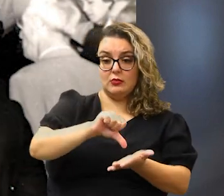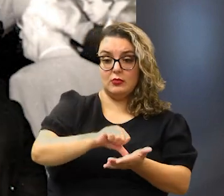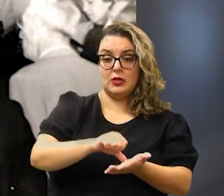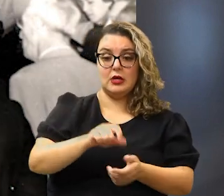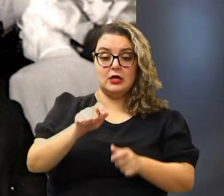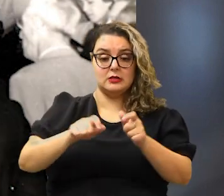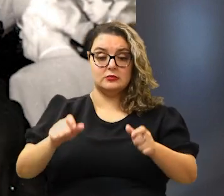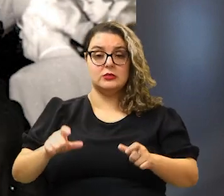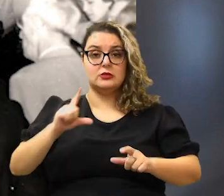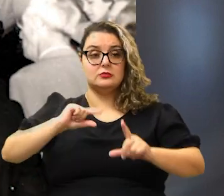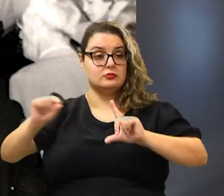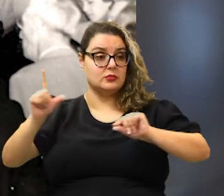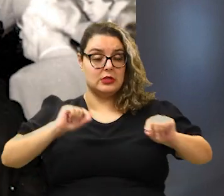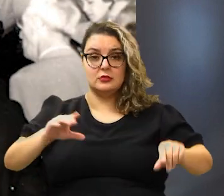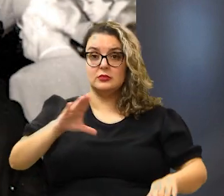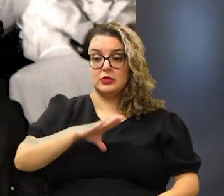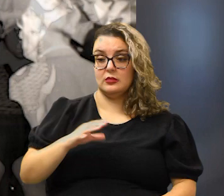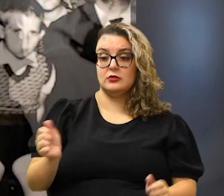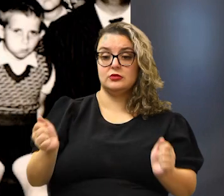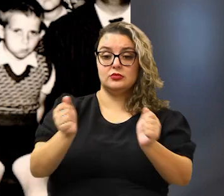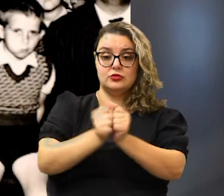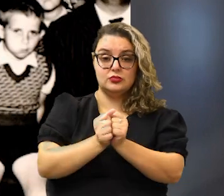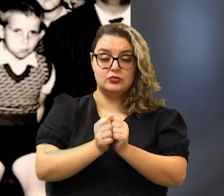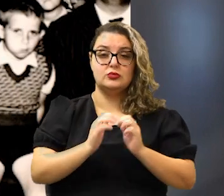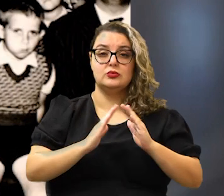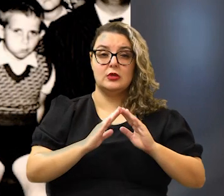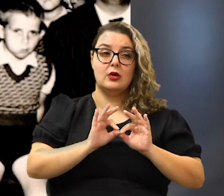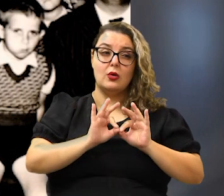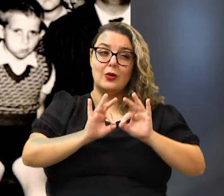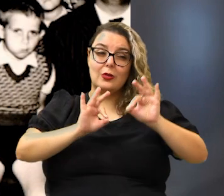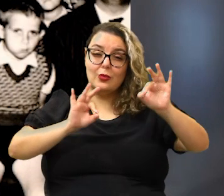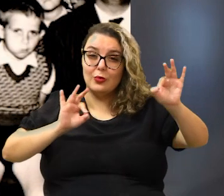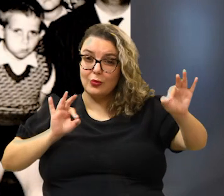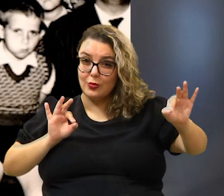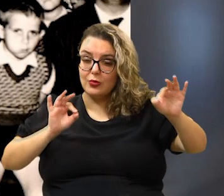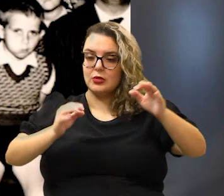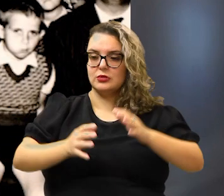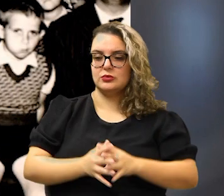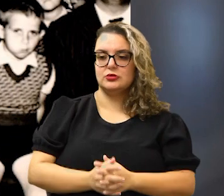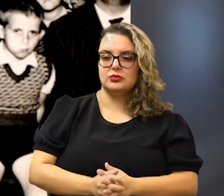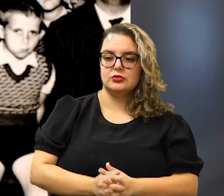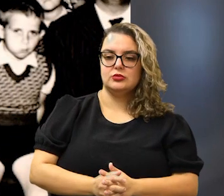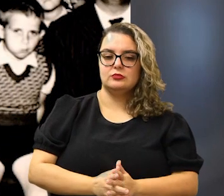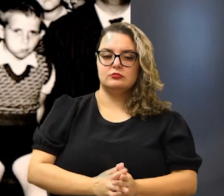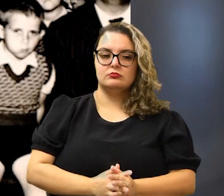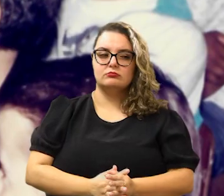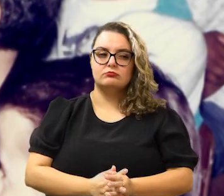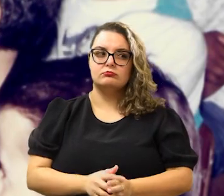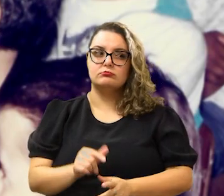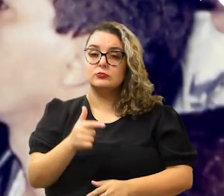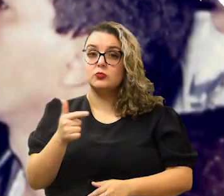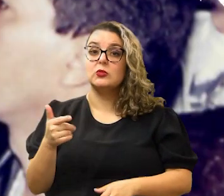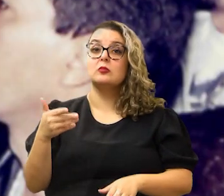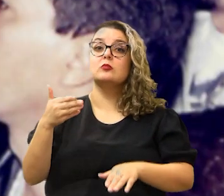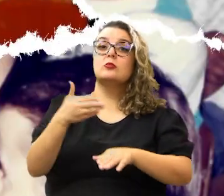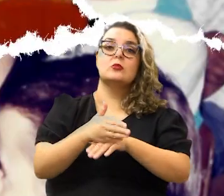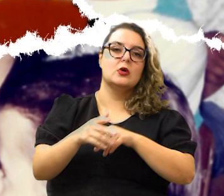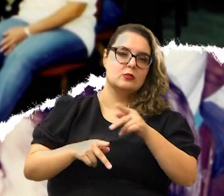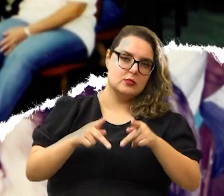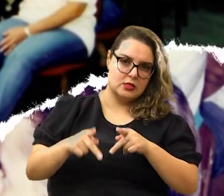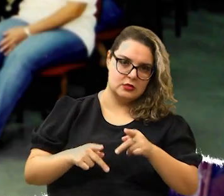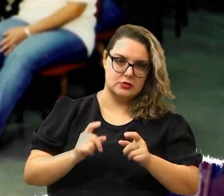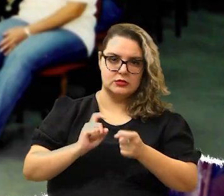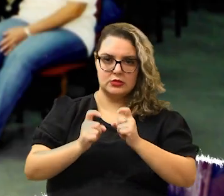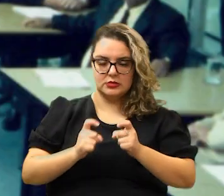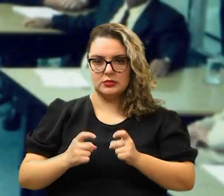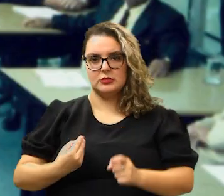participação muito grande durante as sessões, presencialmente mesmo, participando do plenário.